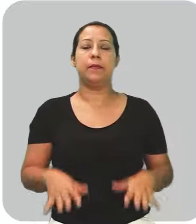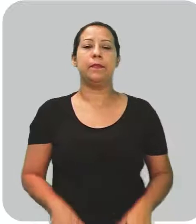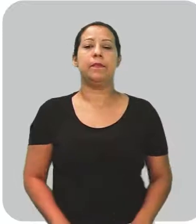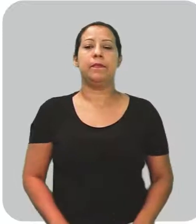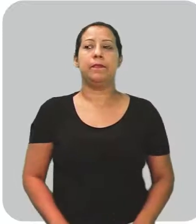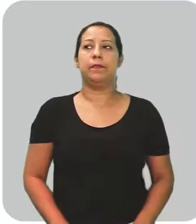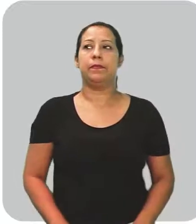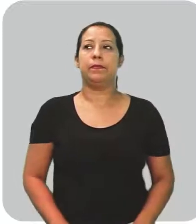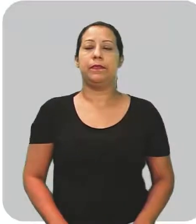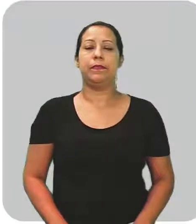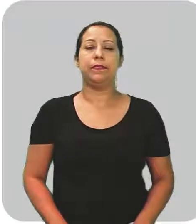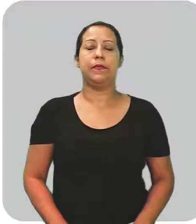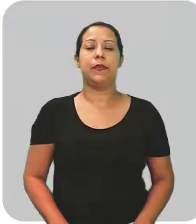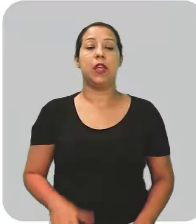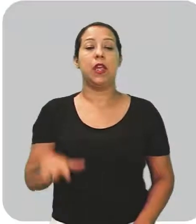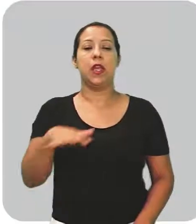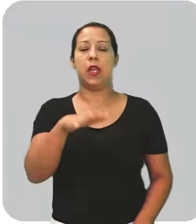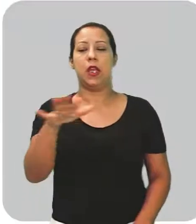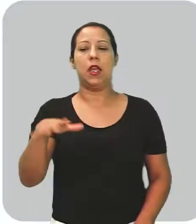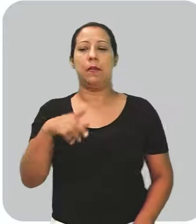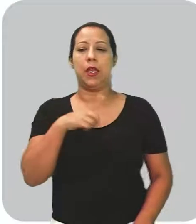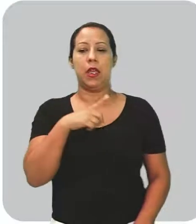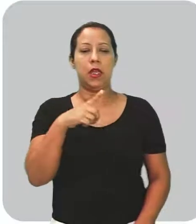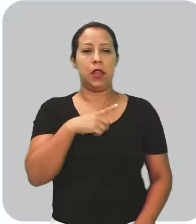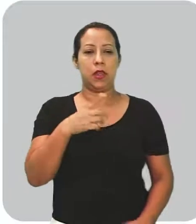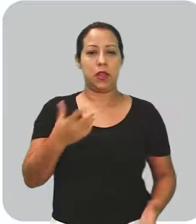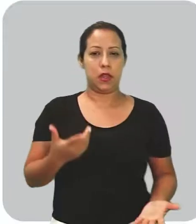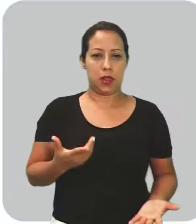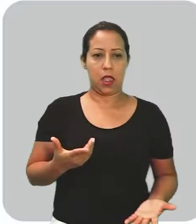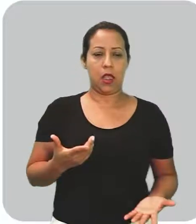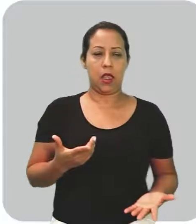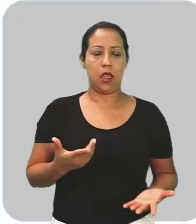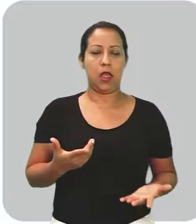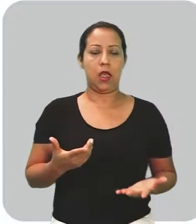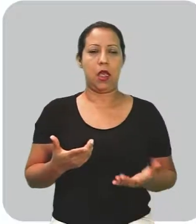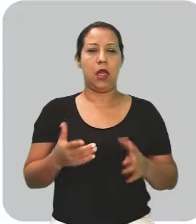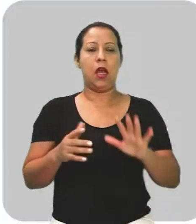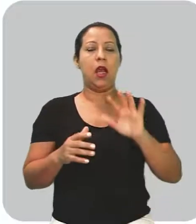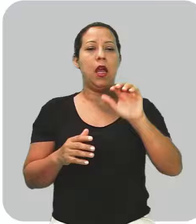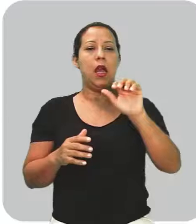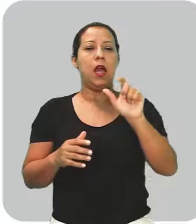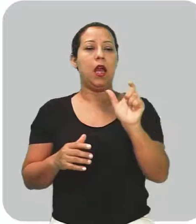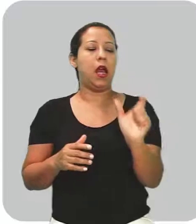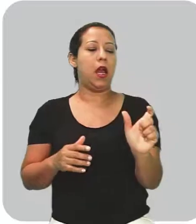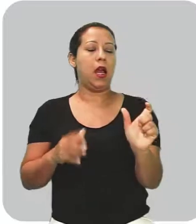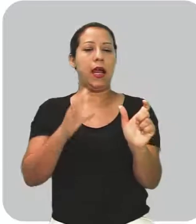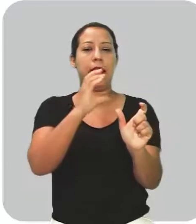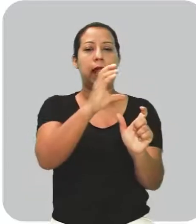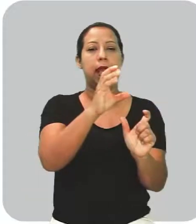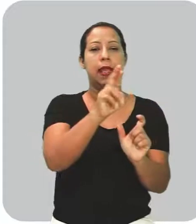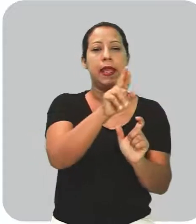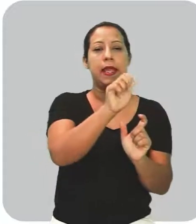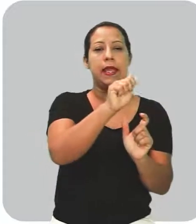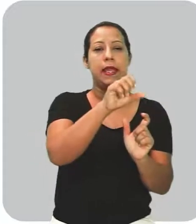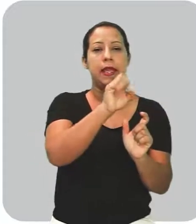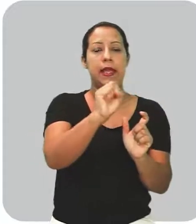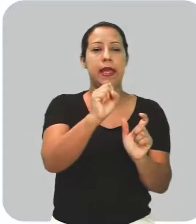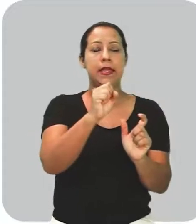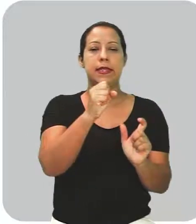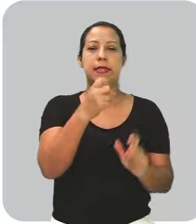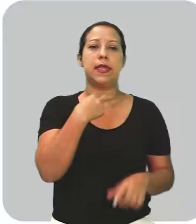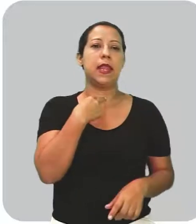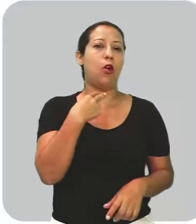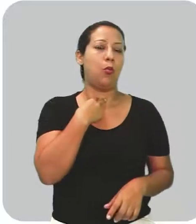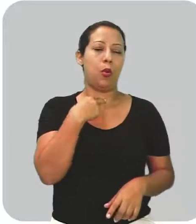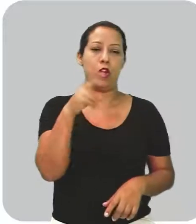a tantas exceções, a crase não é utilizada diante de pronomes. E aí os pronomes que